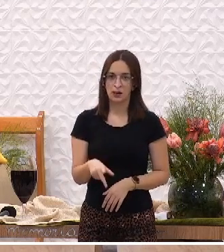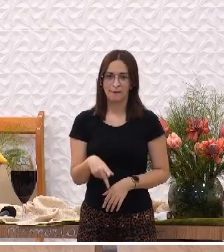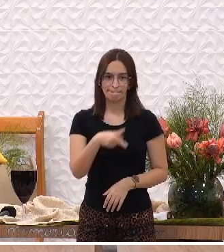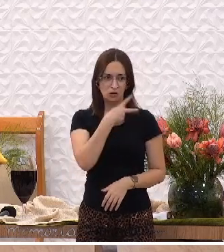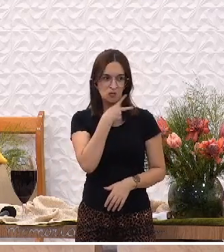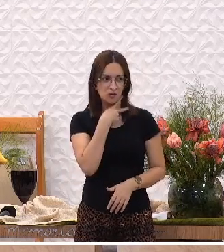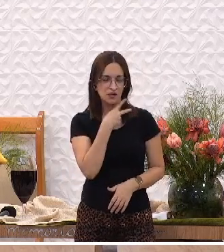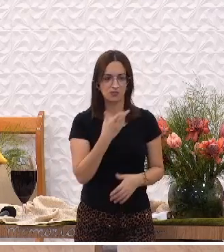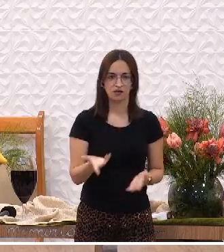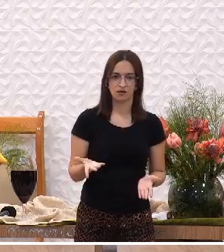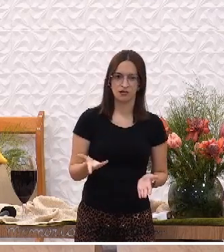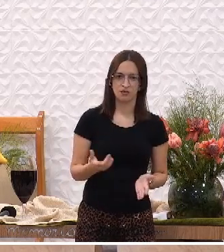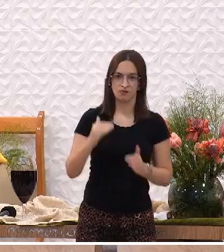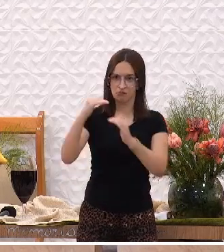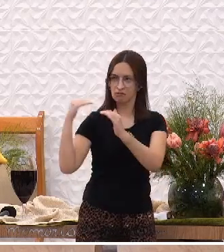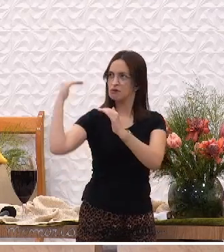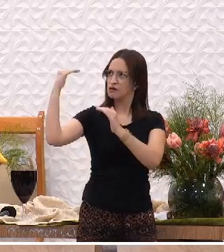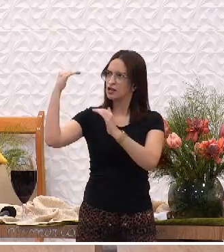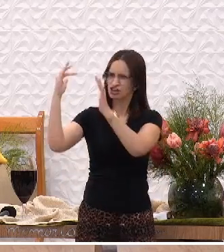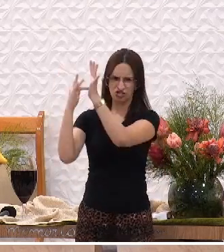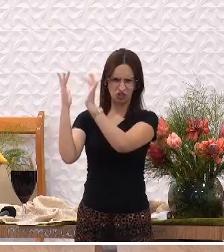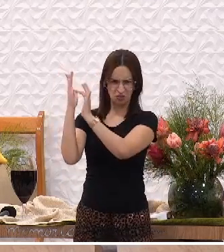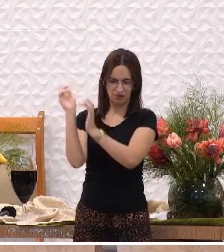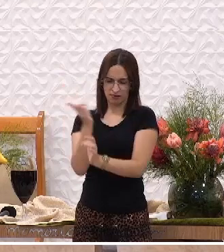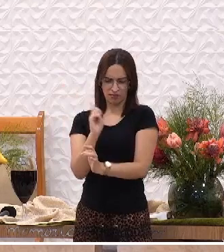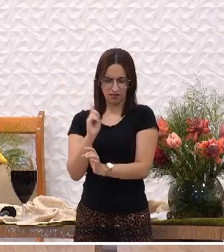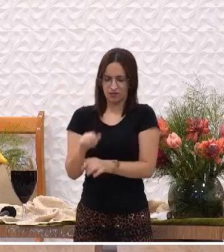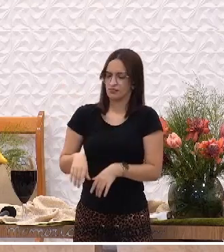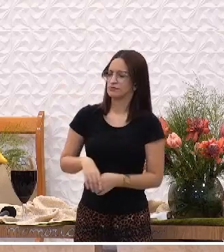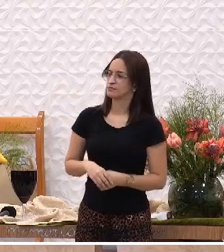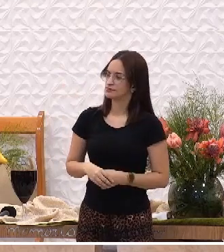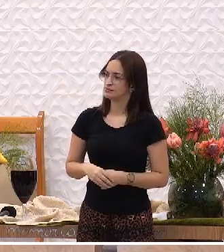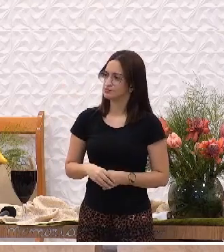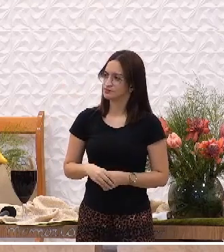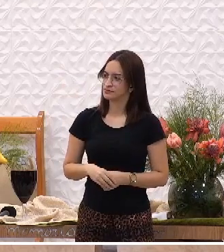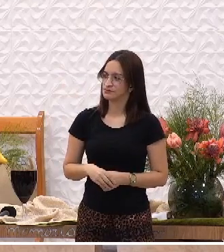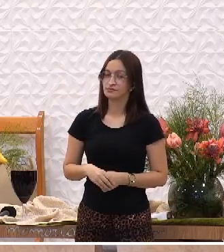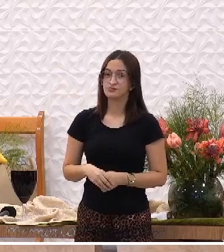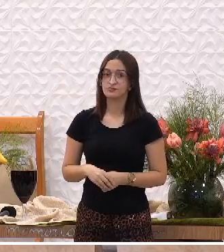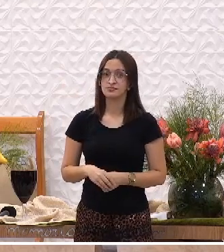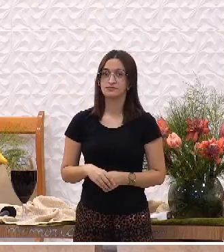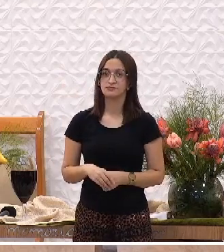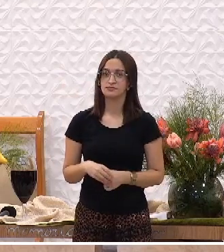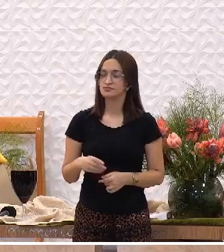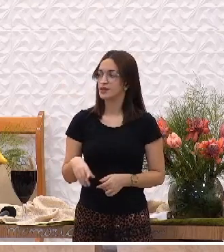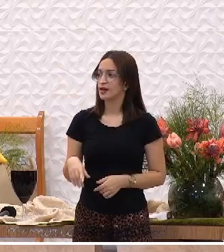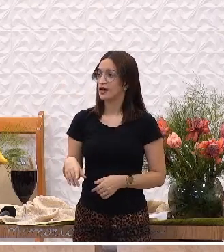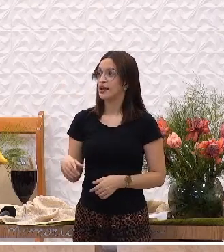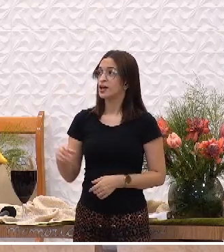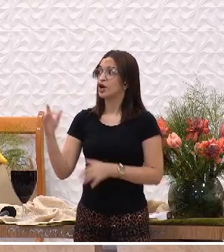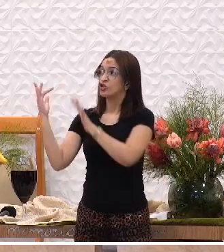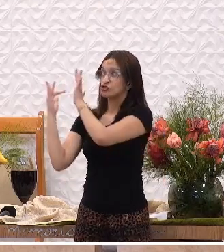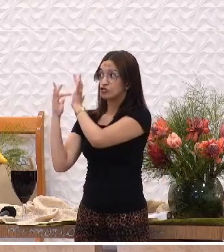E a gente vê Cristo legislando no Antigo Testamento sobre a igreja de diversas ocasiões. Né? Foi Jesus